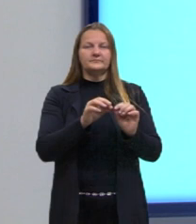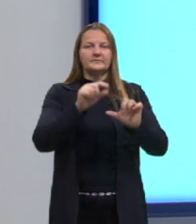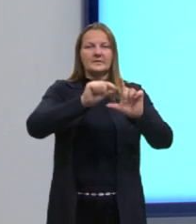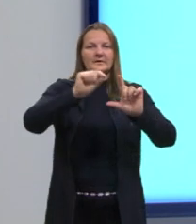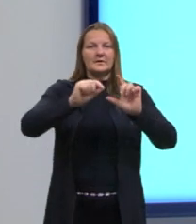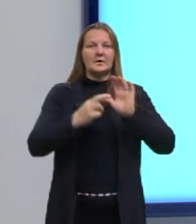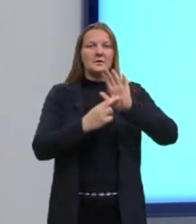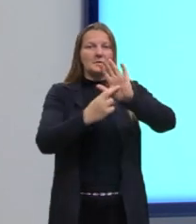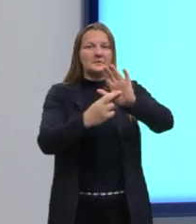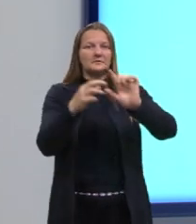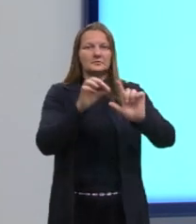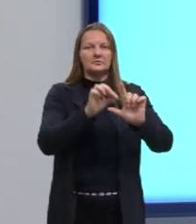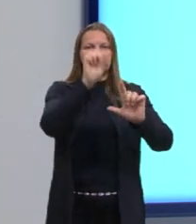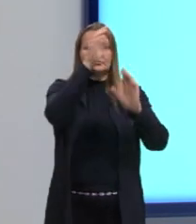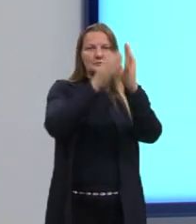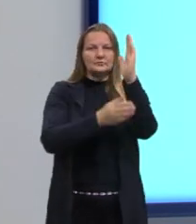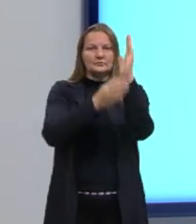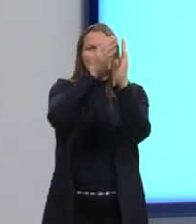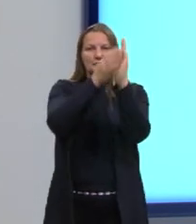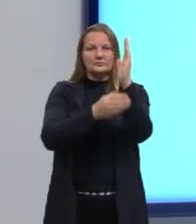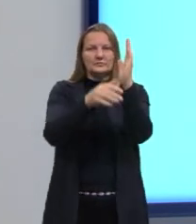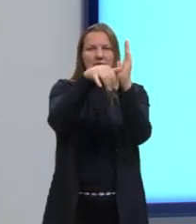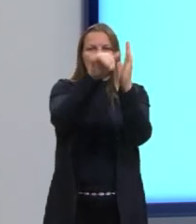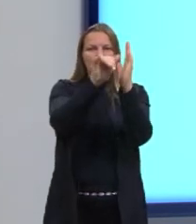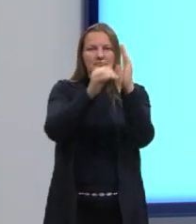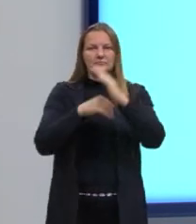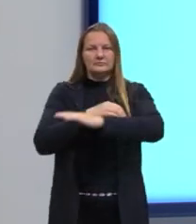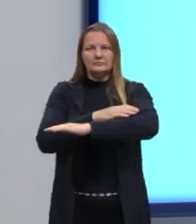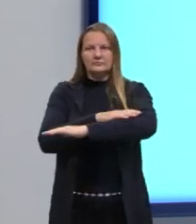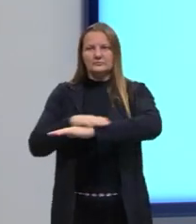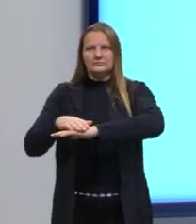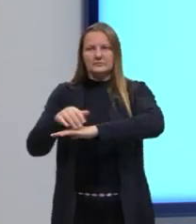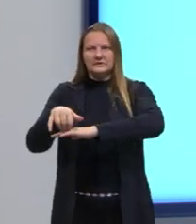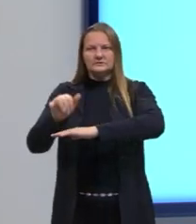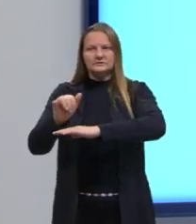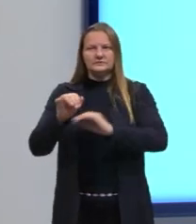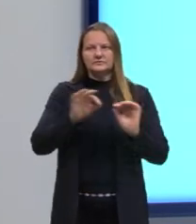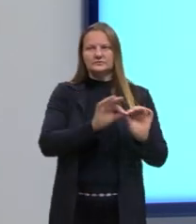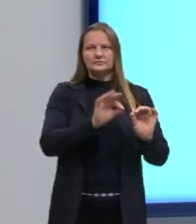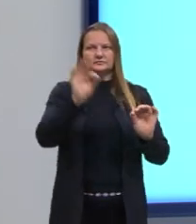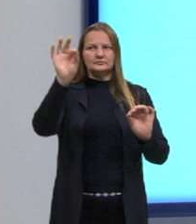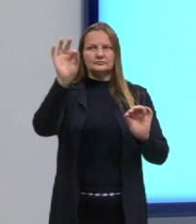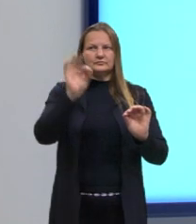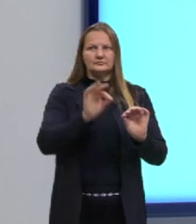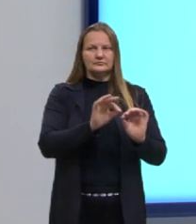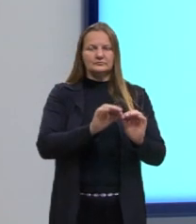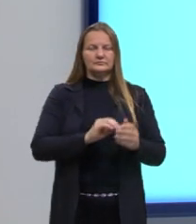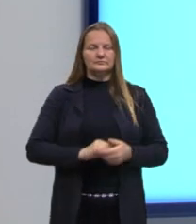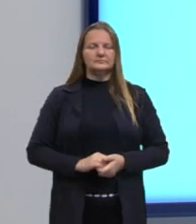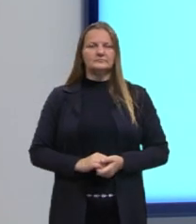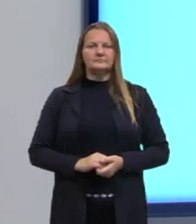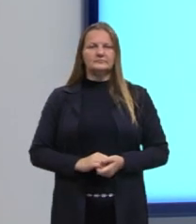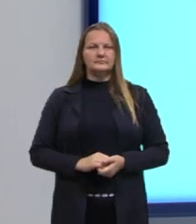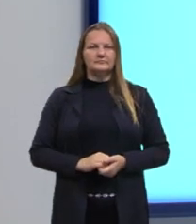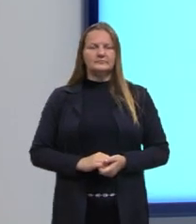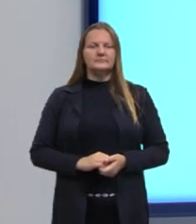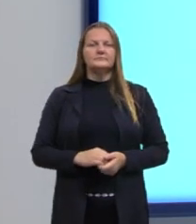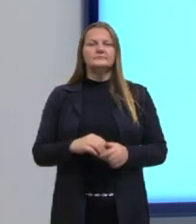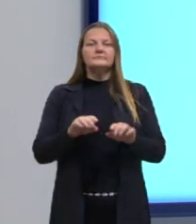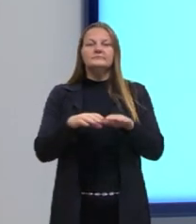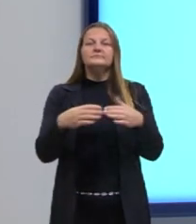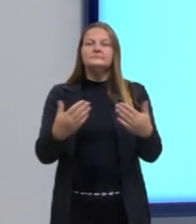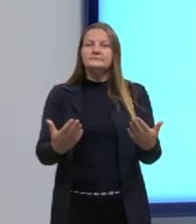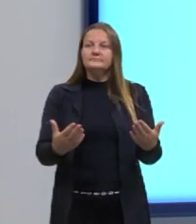da reta no plano cartesiano né uma das representações possíveis então aqui